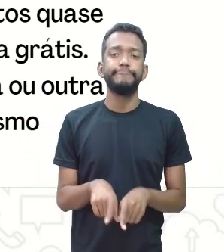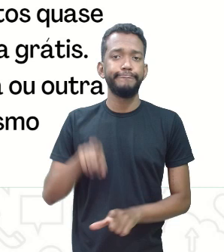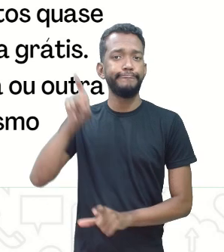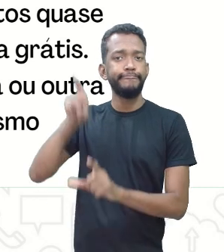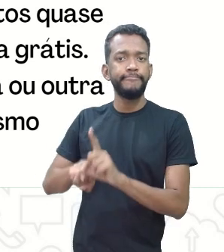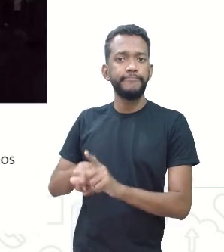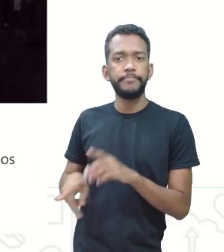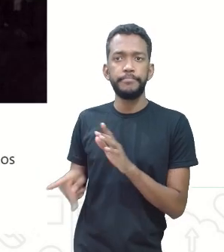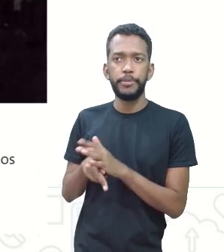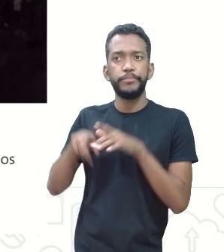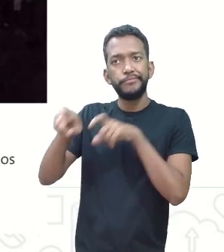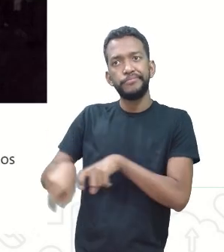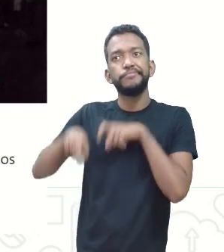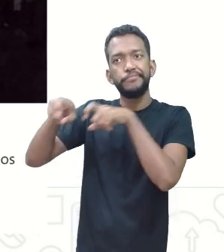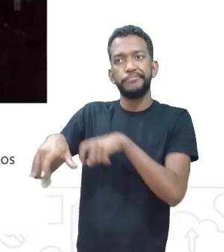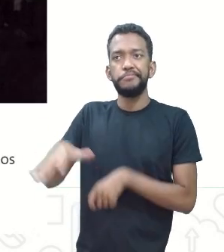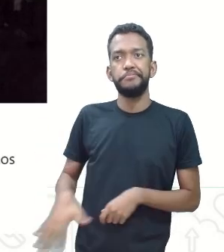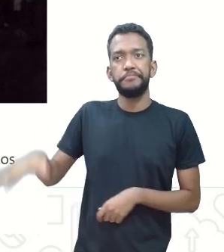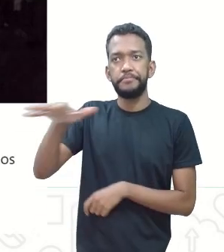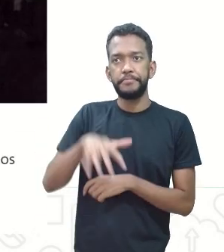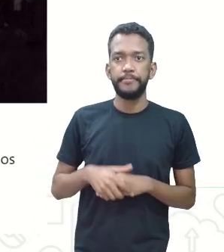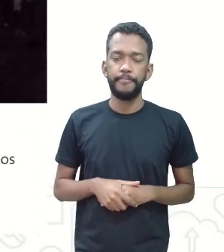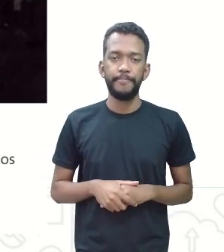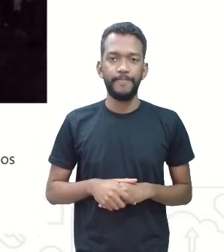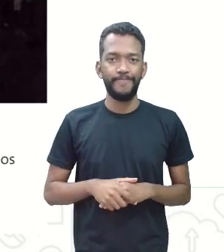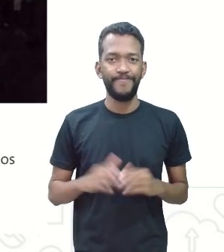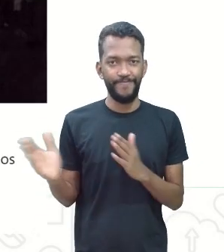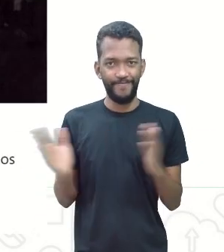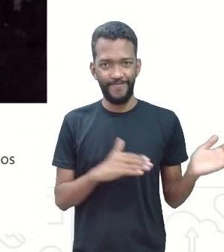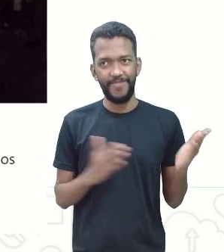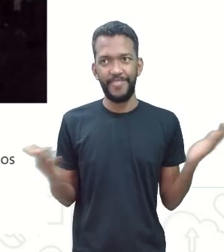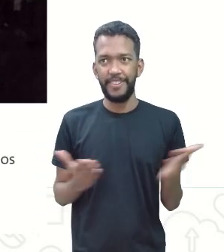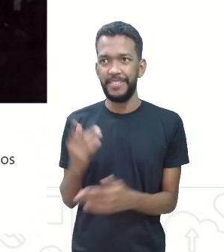endividados com a fazenda. Segundo é uma